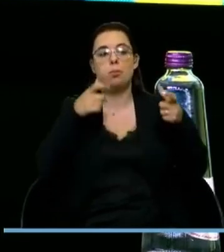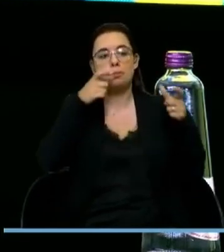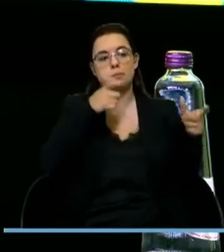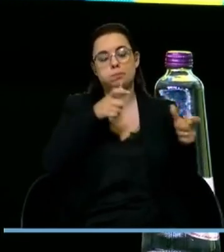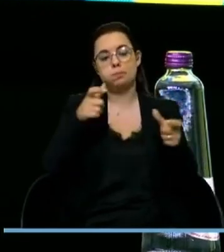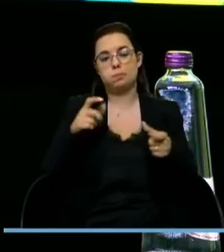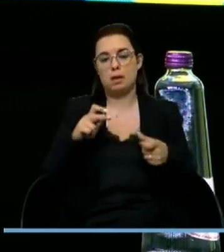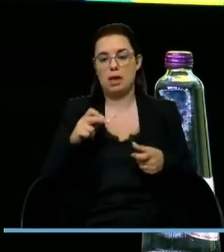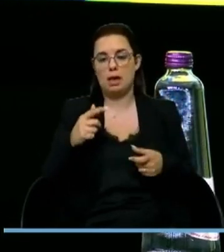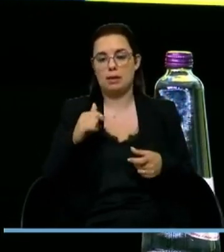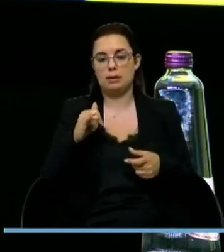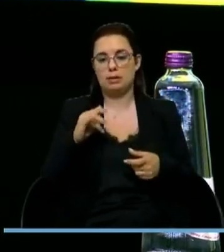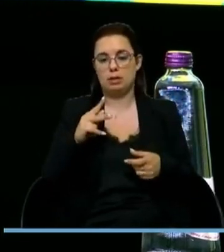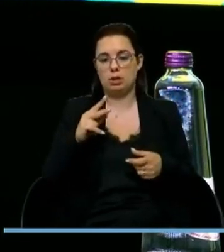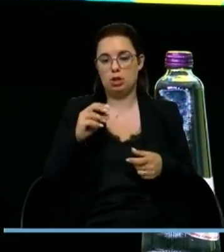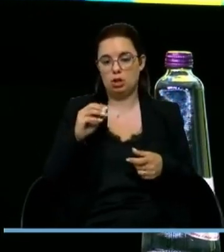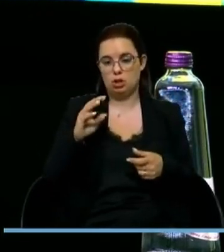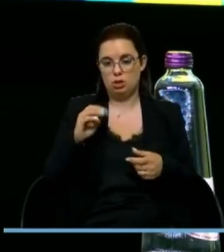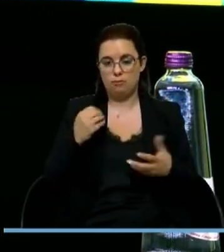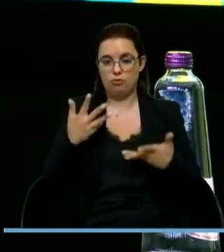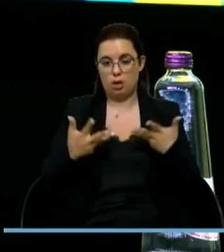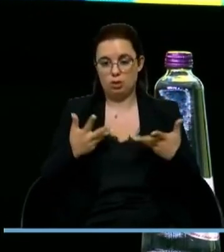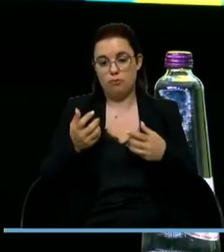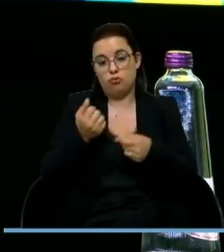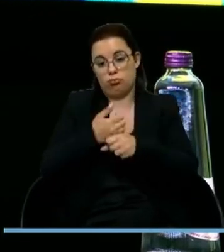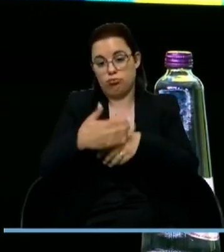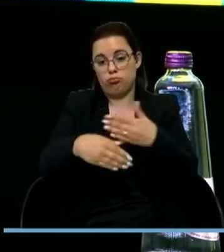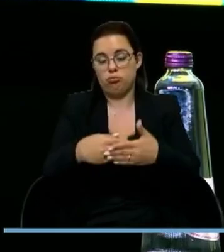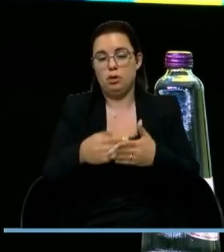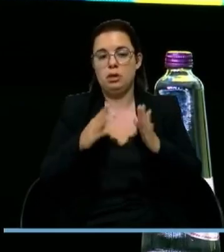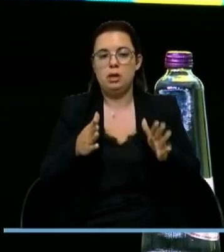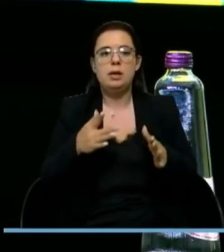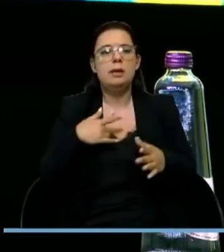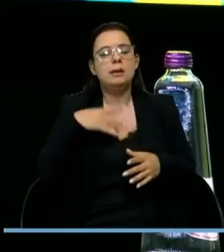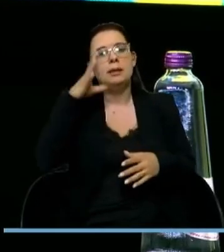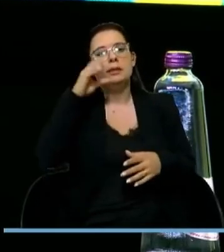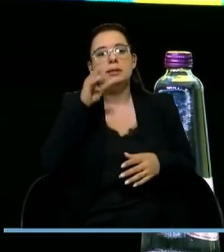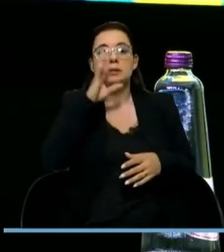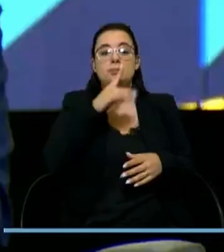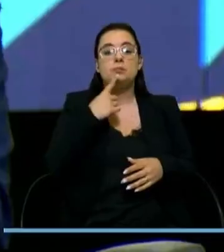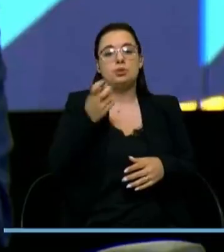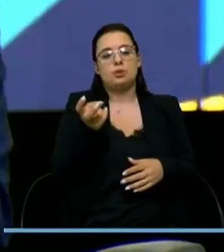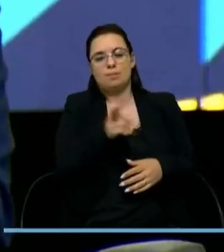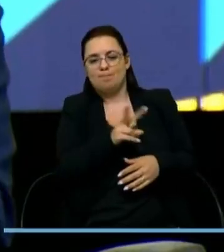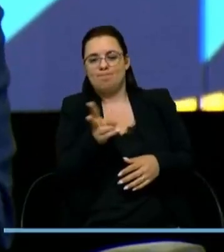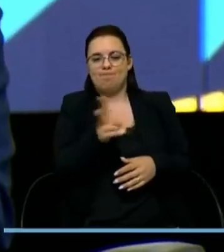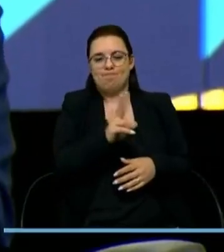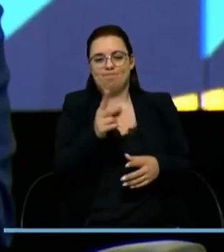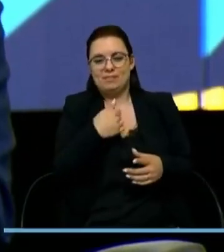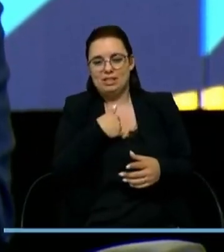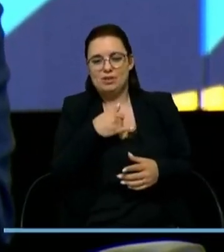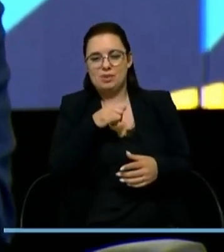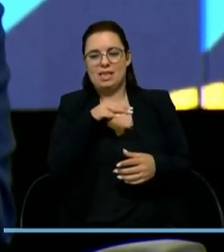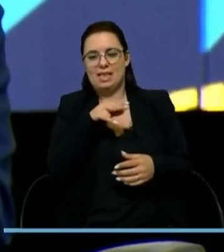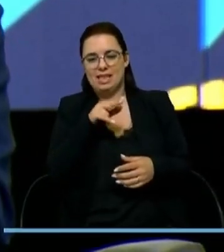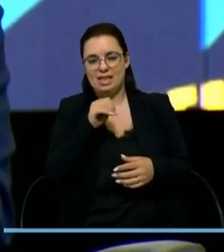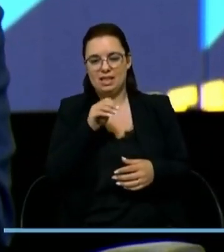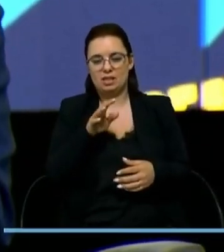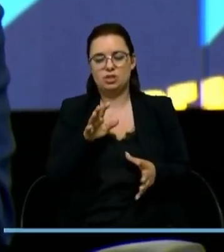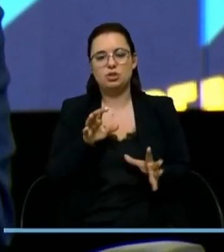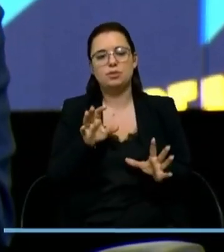esses ativos que hoje em dia já são ativos produtivos. Eu não sei se esta é uma pergunta para o Nuno, se é para a Inês, mas iria passar para a Inês.